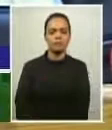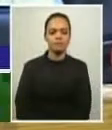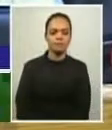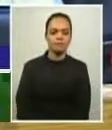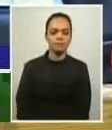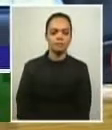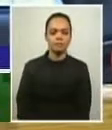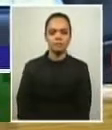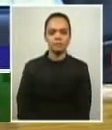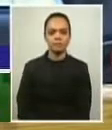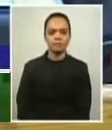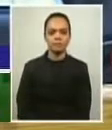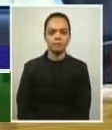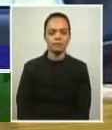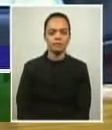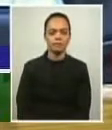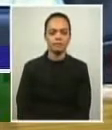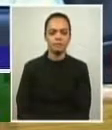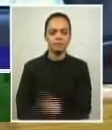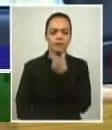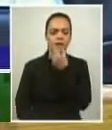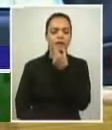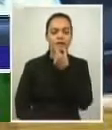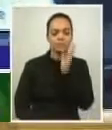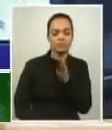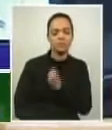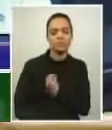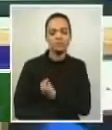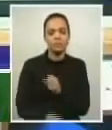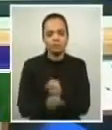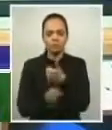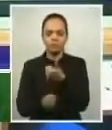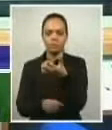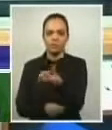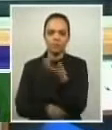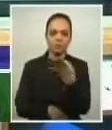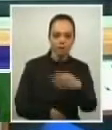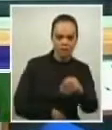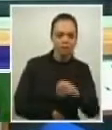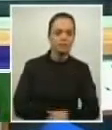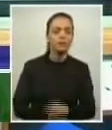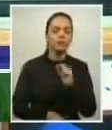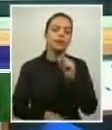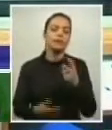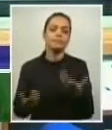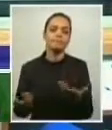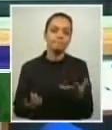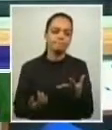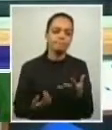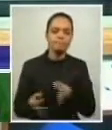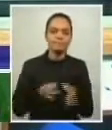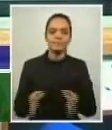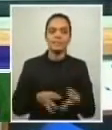burguesia e a Inglaterra já havia vivido em 1640 e o